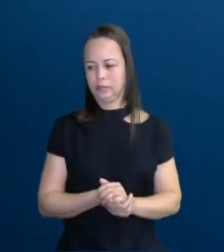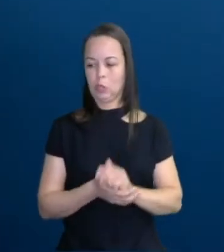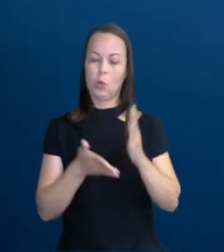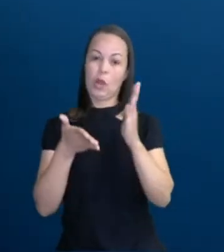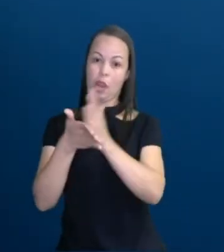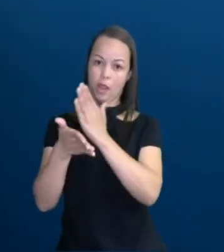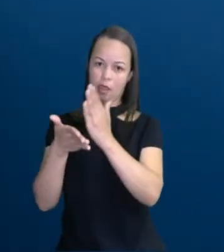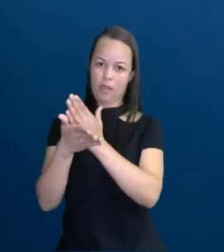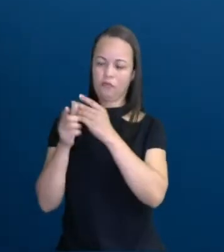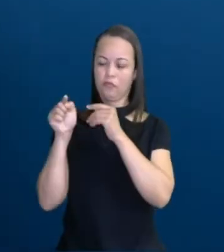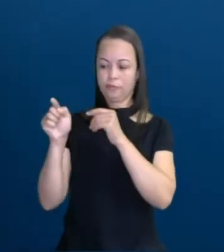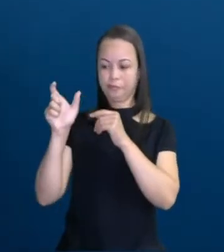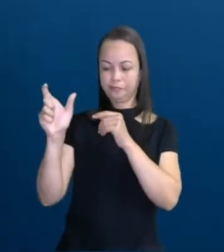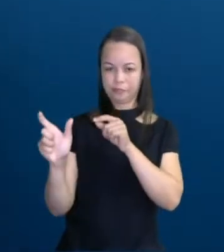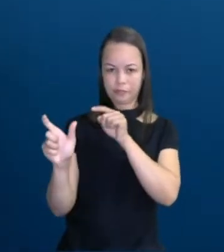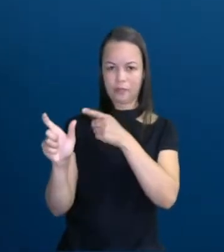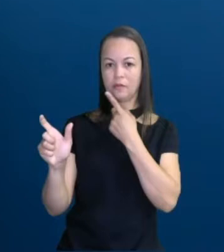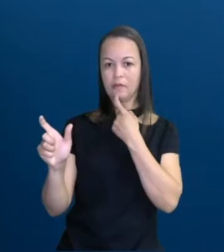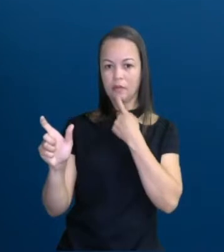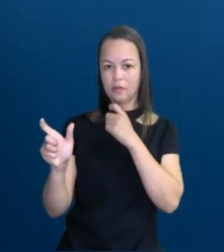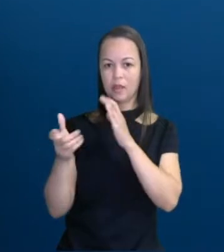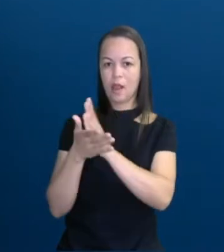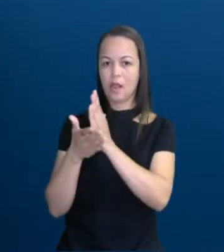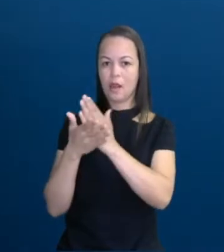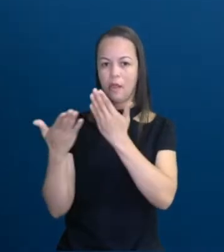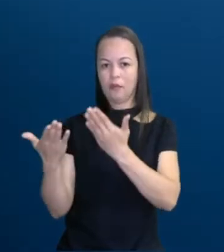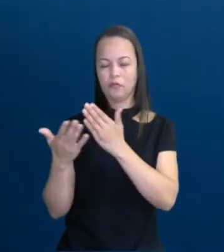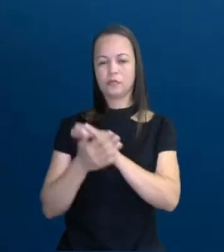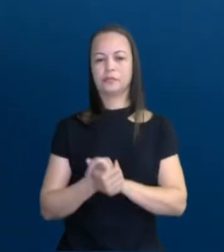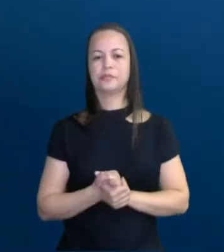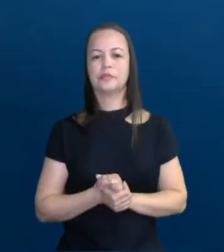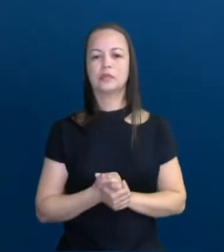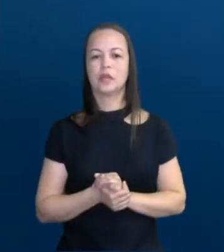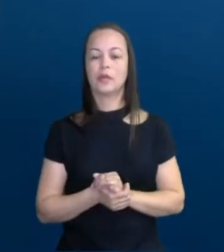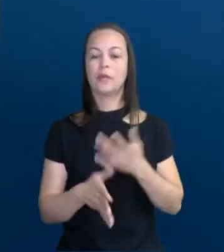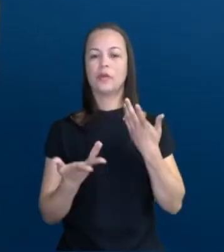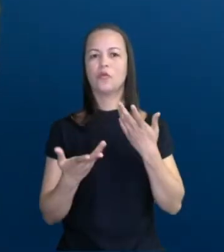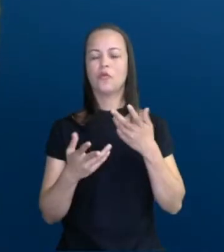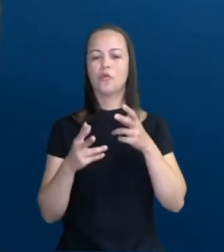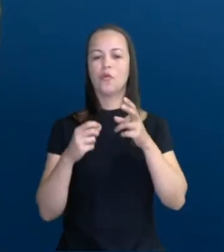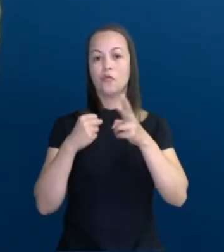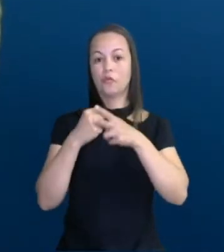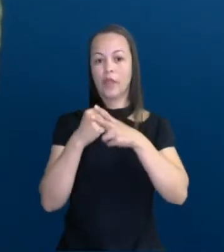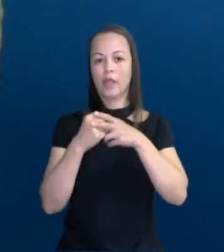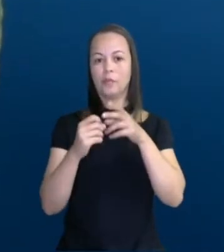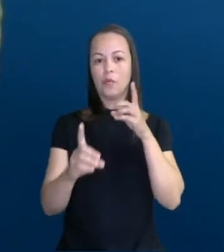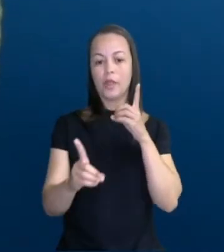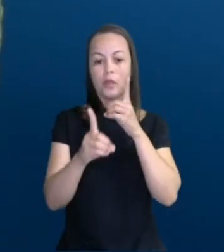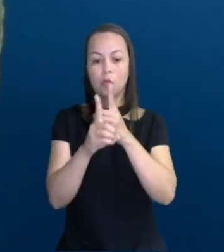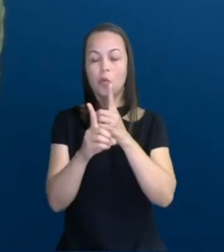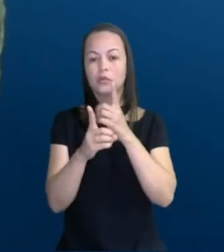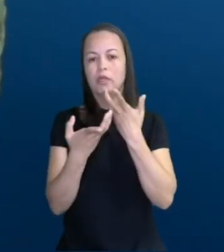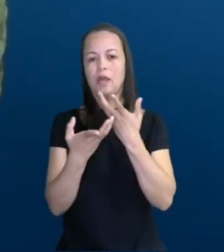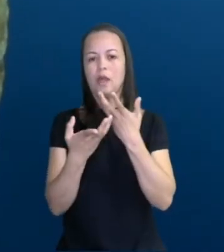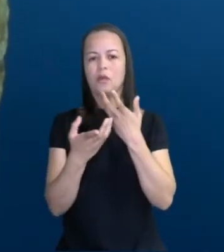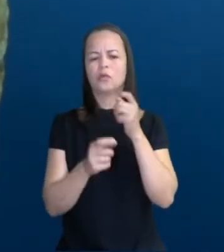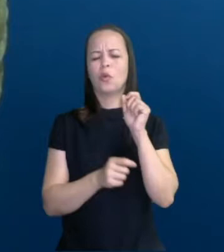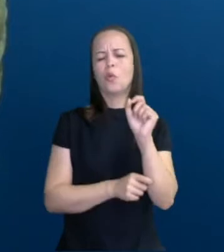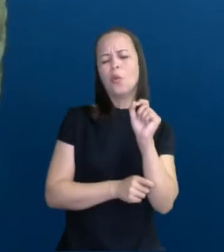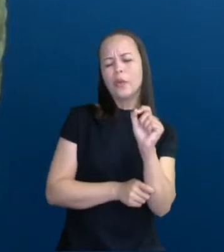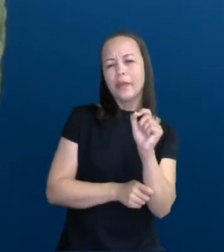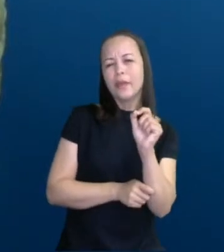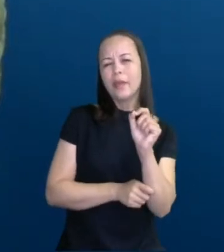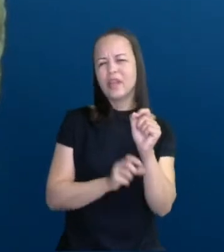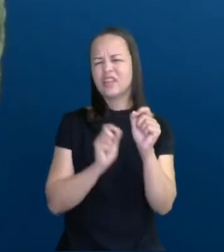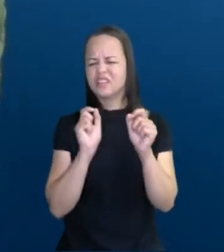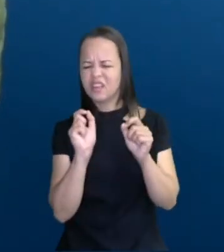livro. Percebam, logo após o verbo encontrar, eu posso tanto encaixar a pergunta o que ou quem. todas